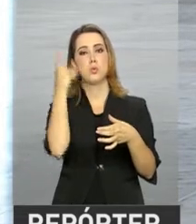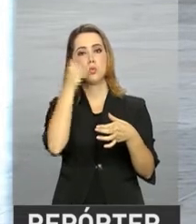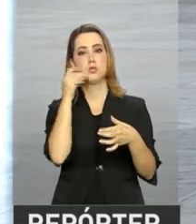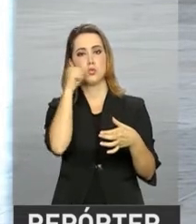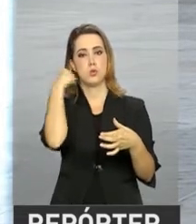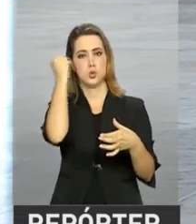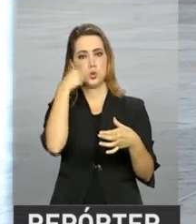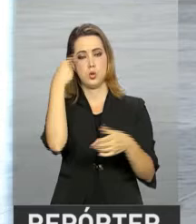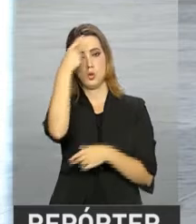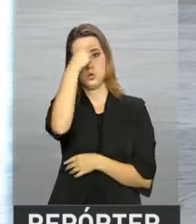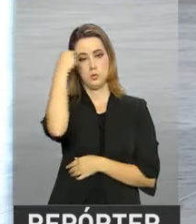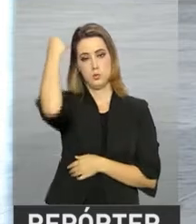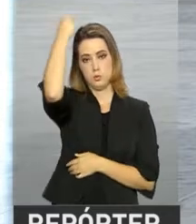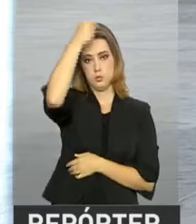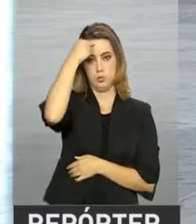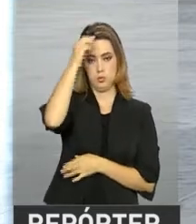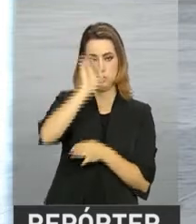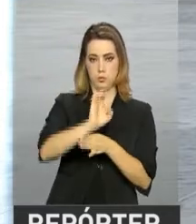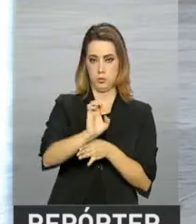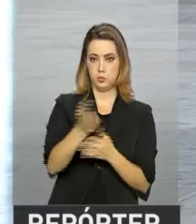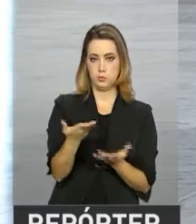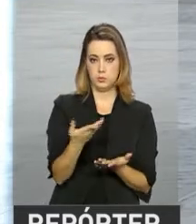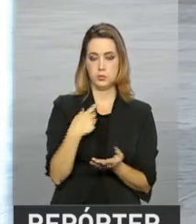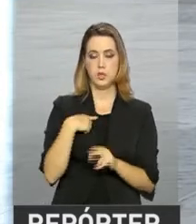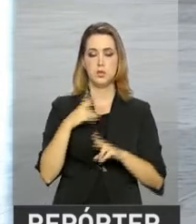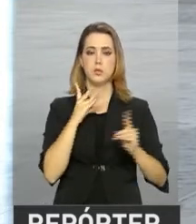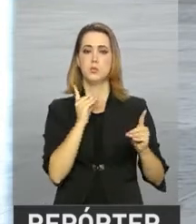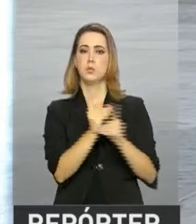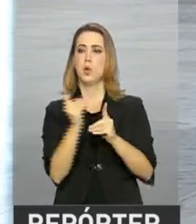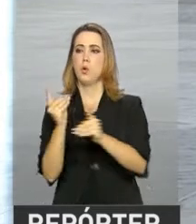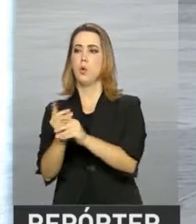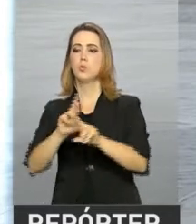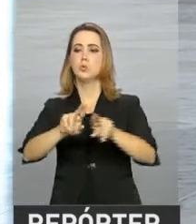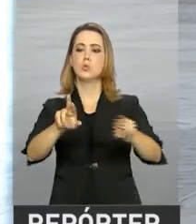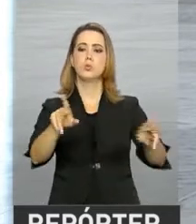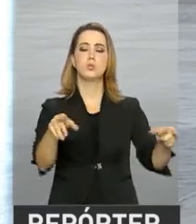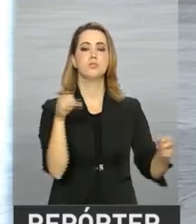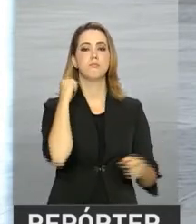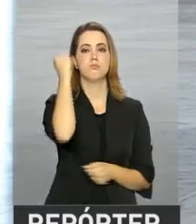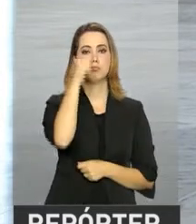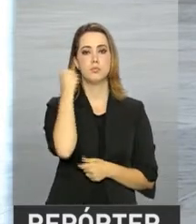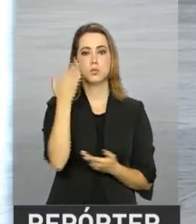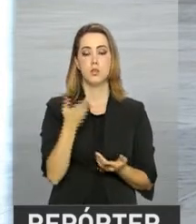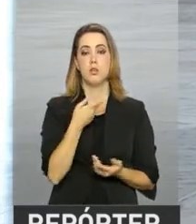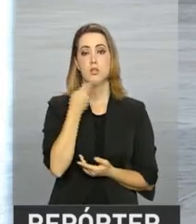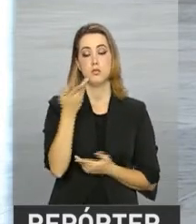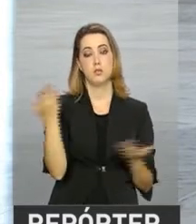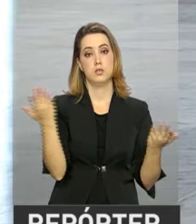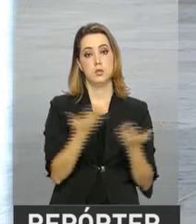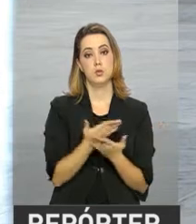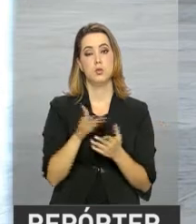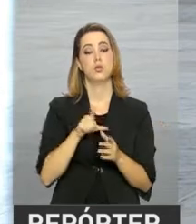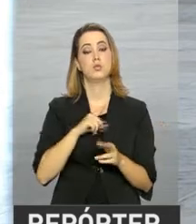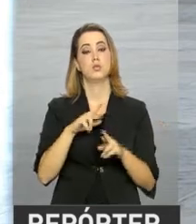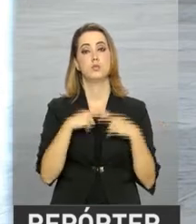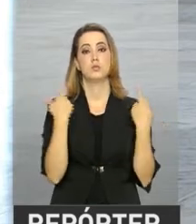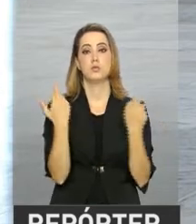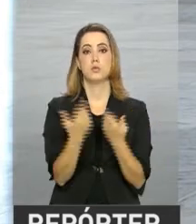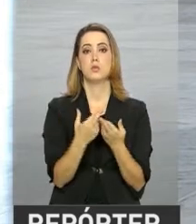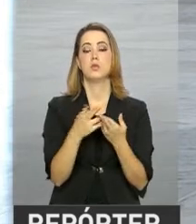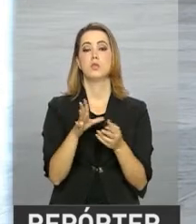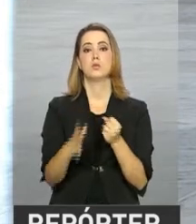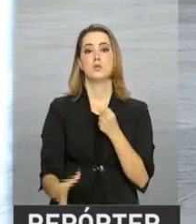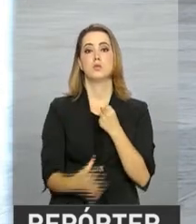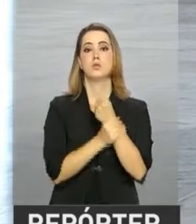as demandas desse estado e também se encontrou com diversos senadores agora como beatriz disse ele participa dessa reunião sobre segurança